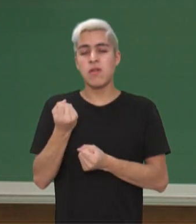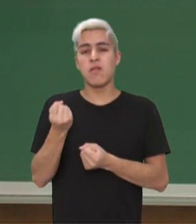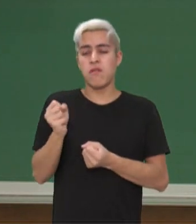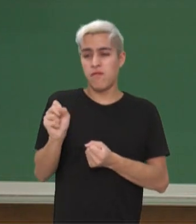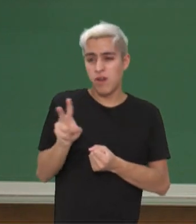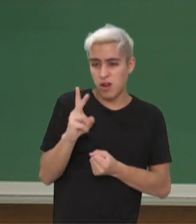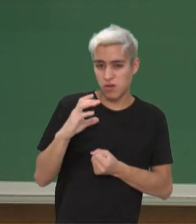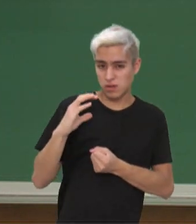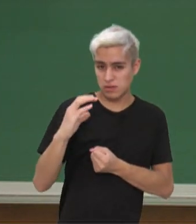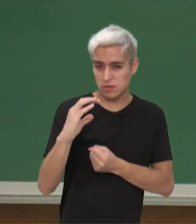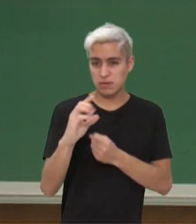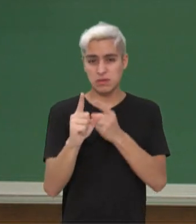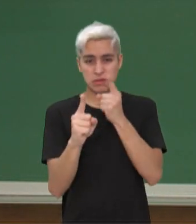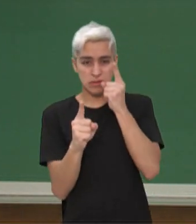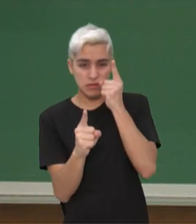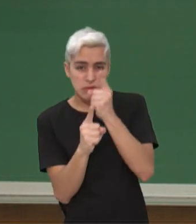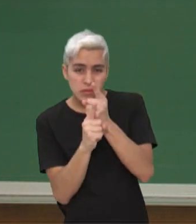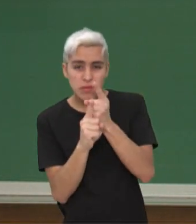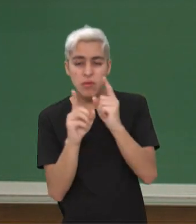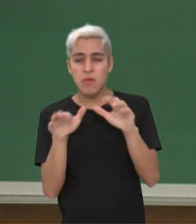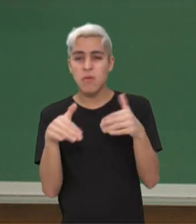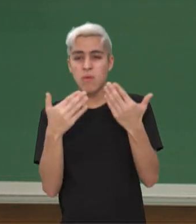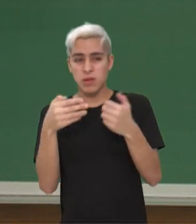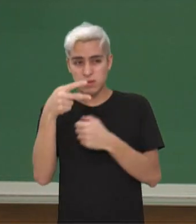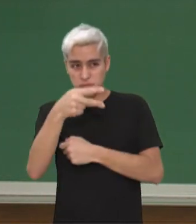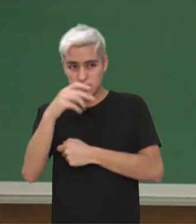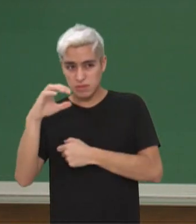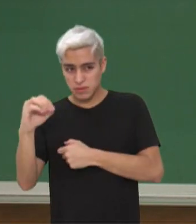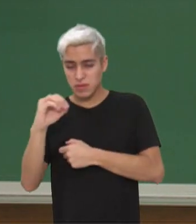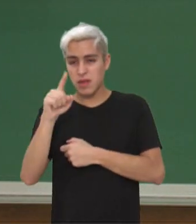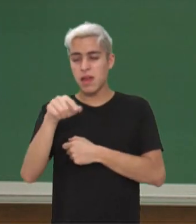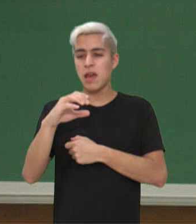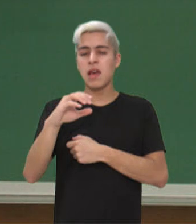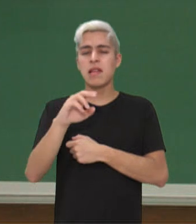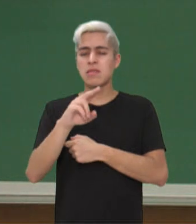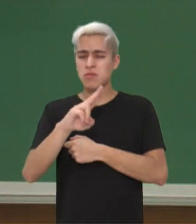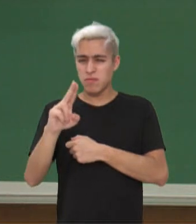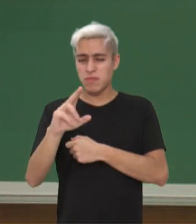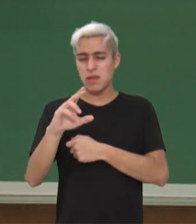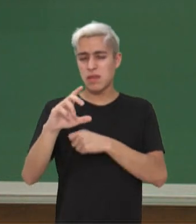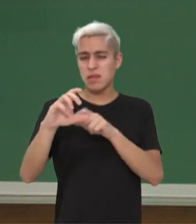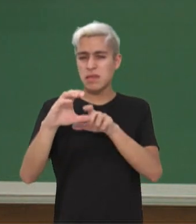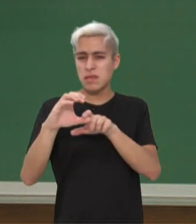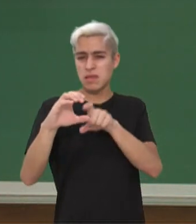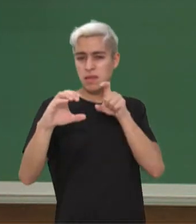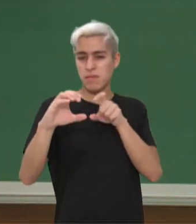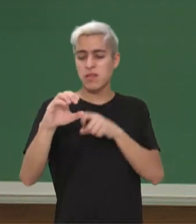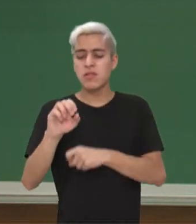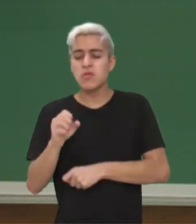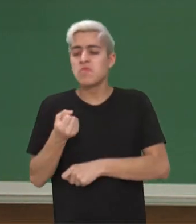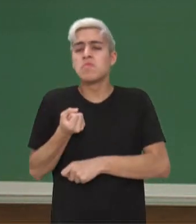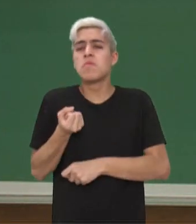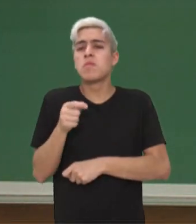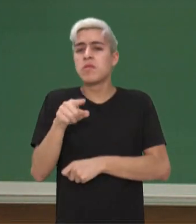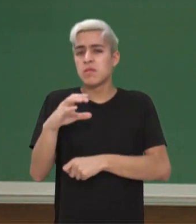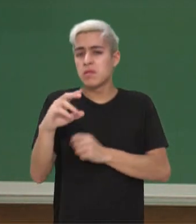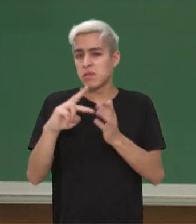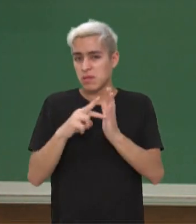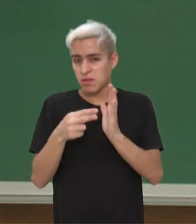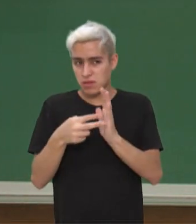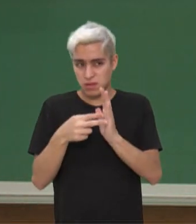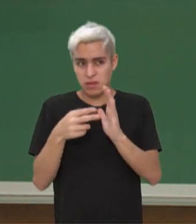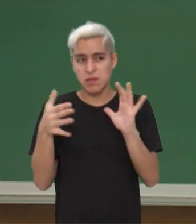que a gente encontra quando iguala a função a zero, a gente chama de termo independente. Esse valor c, ele é a